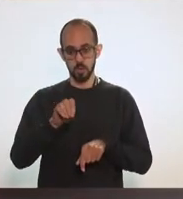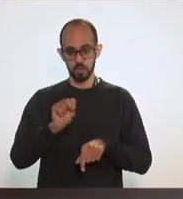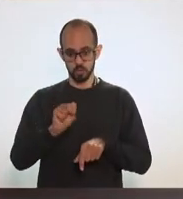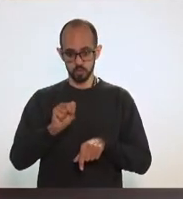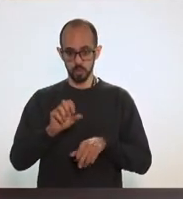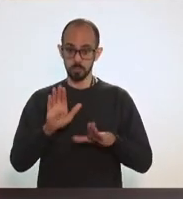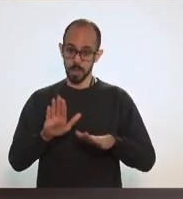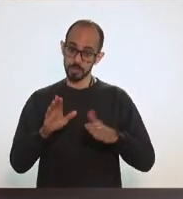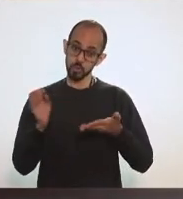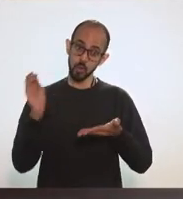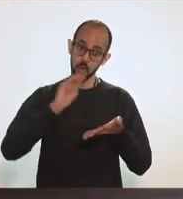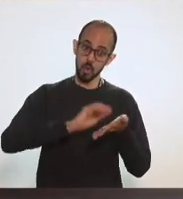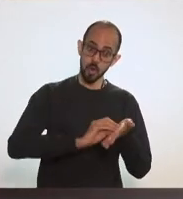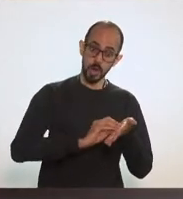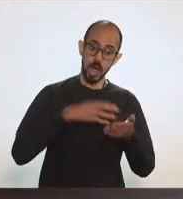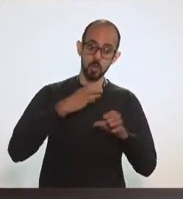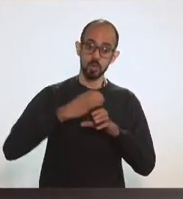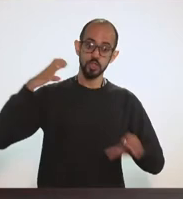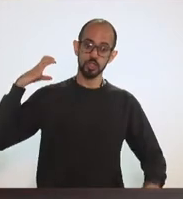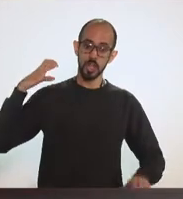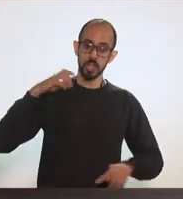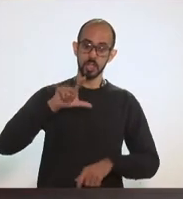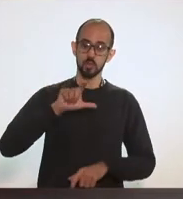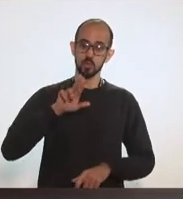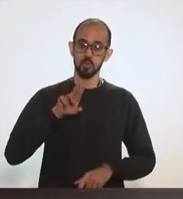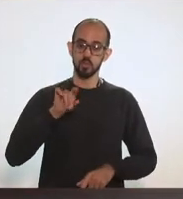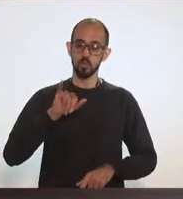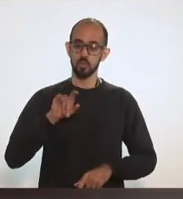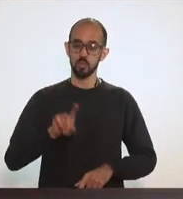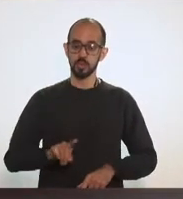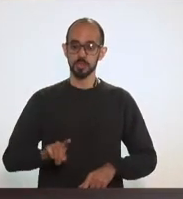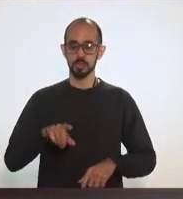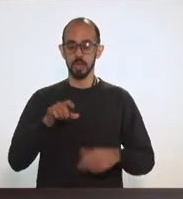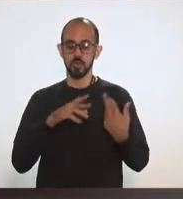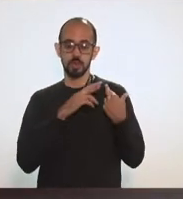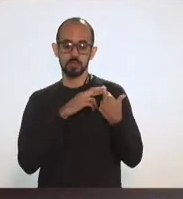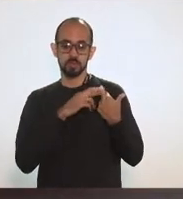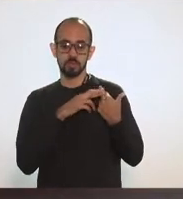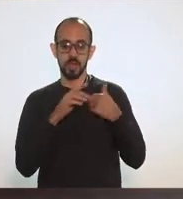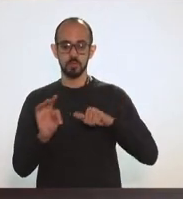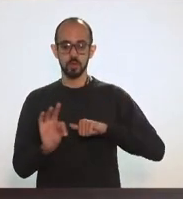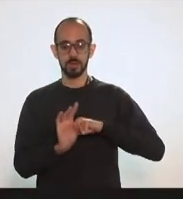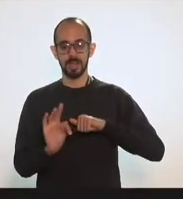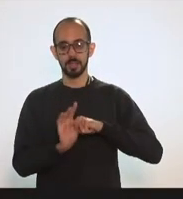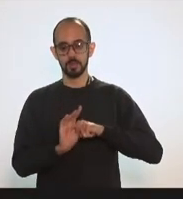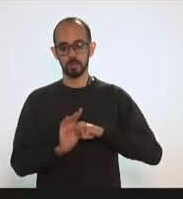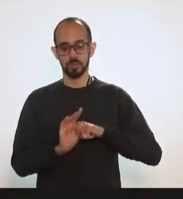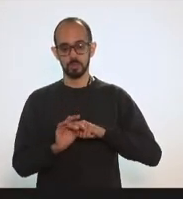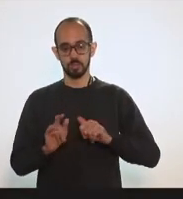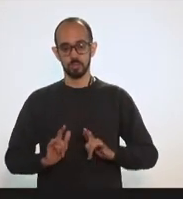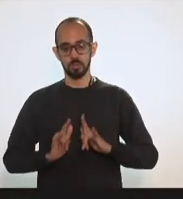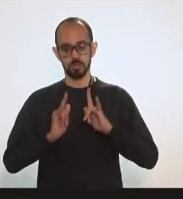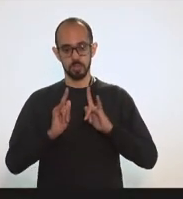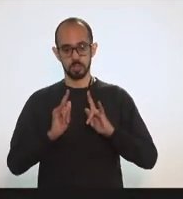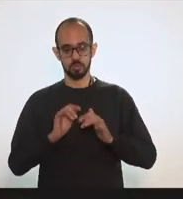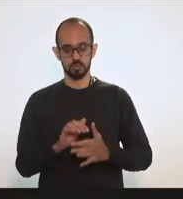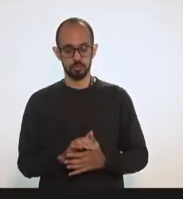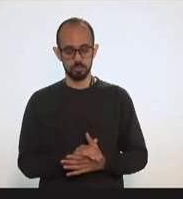Felipe Pondé, que era engenheiro e responsável técnico pelas instalações.